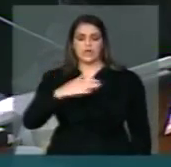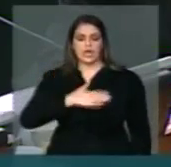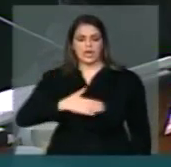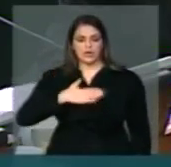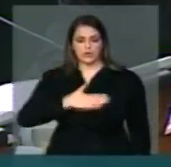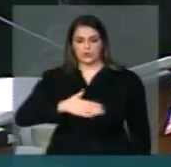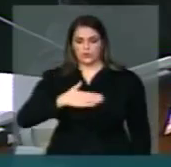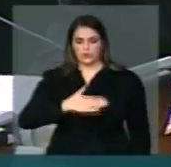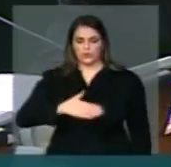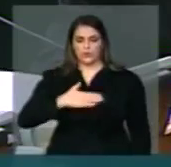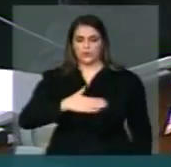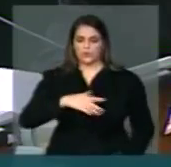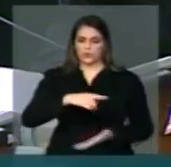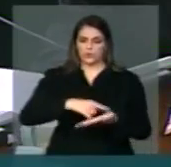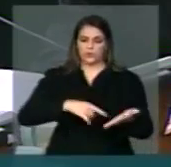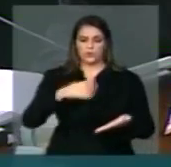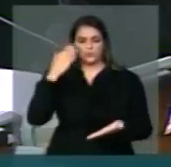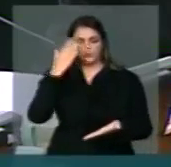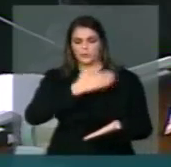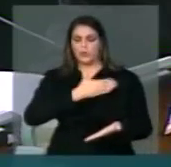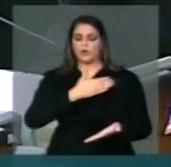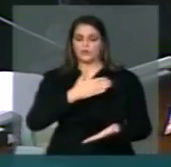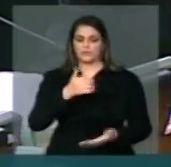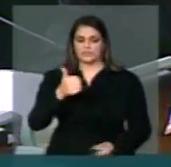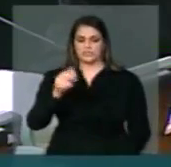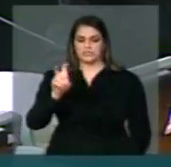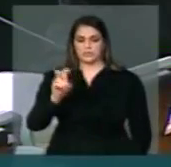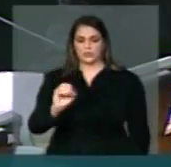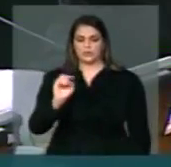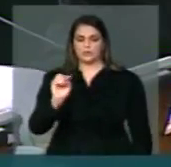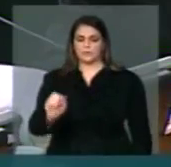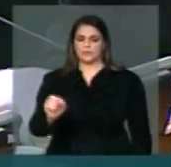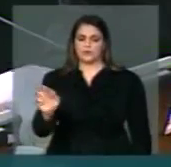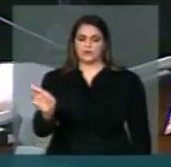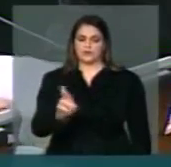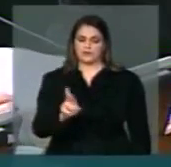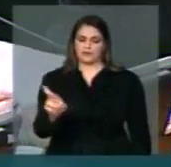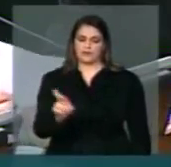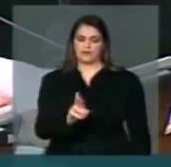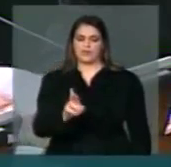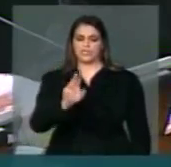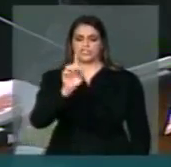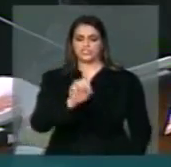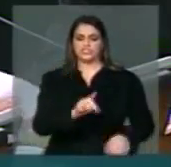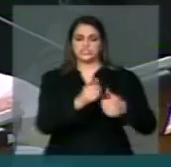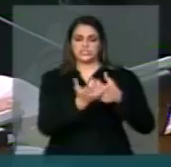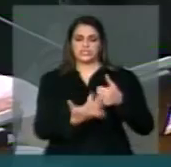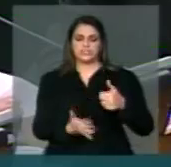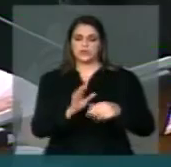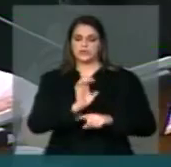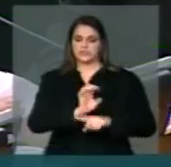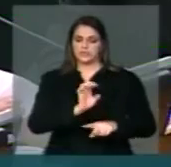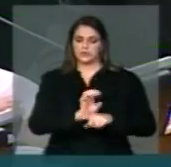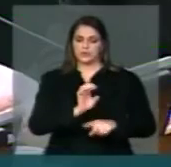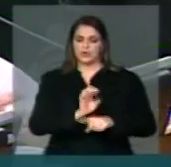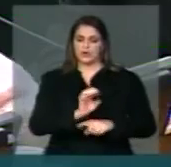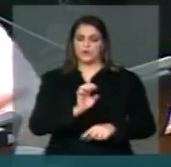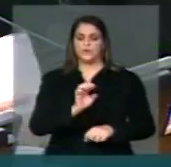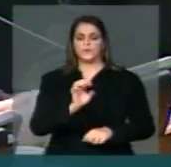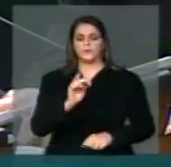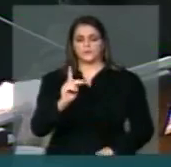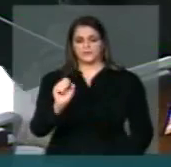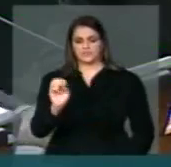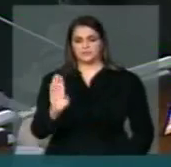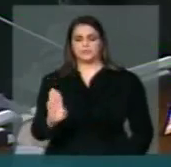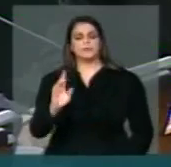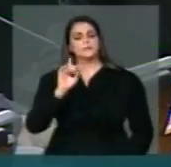eleitoral, com transferência eletrônica, no valor de R$150 mil para a direção estadual. Eu vou juntar esses documentos à CPI, a direção estadual do